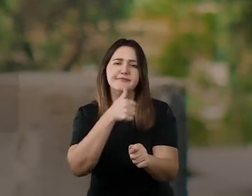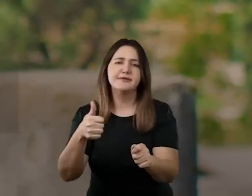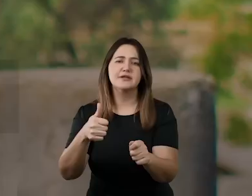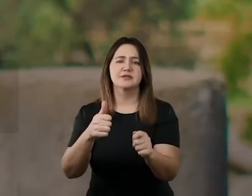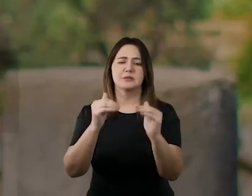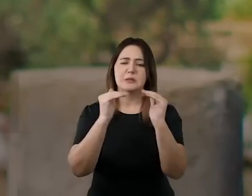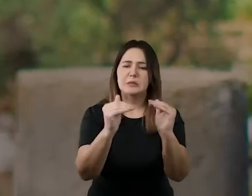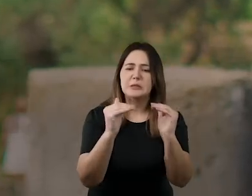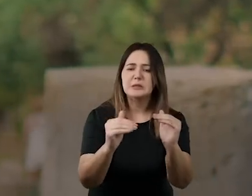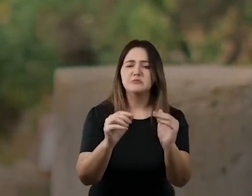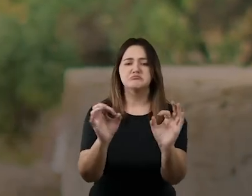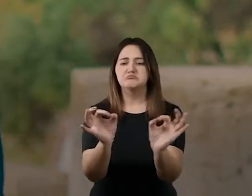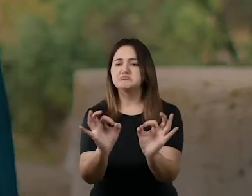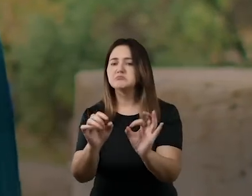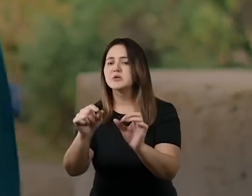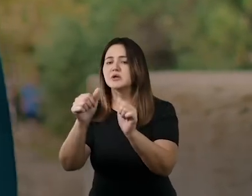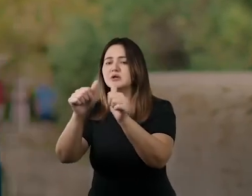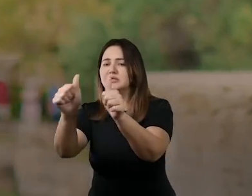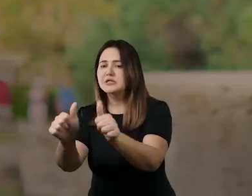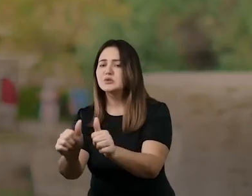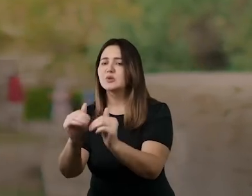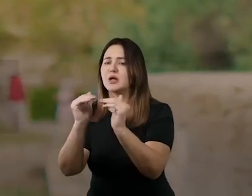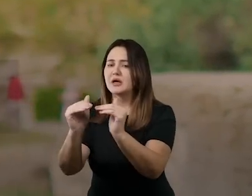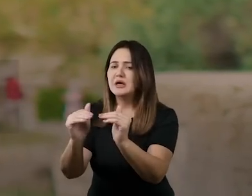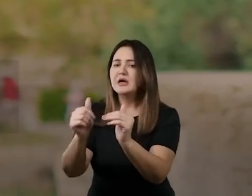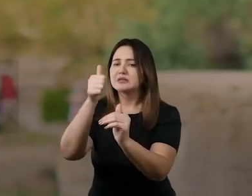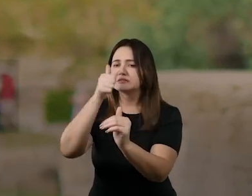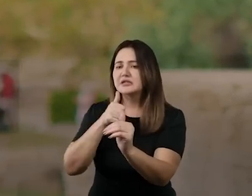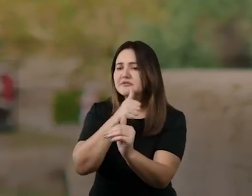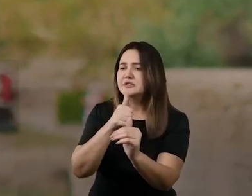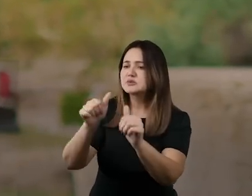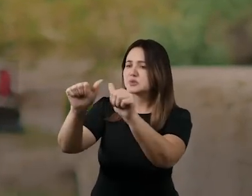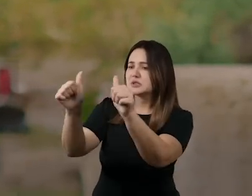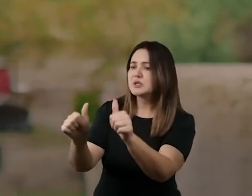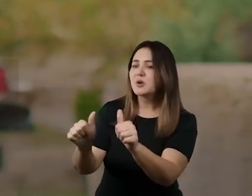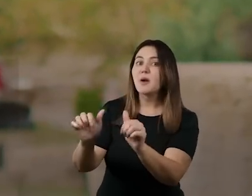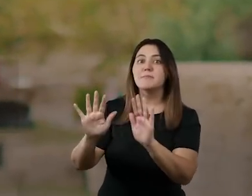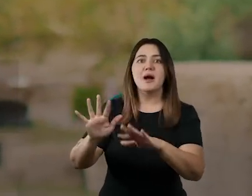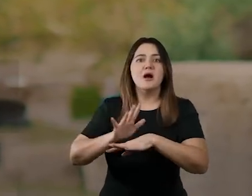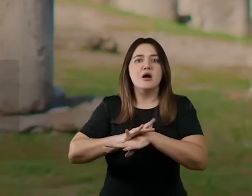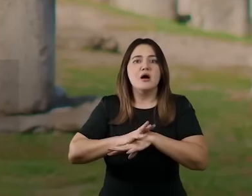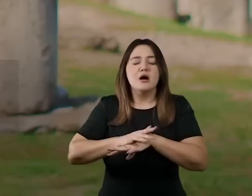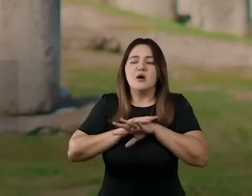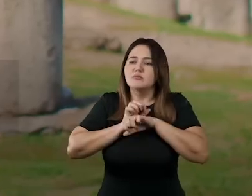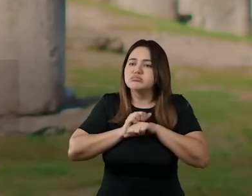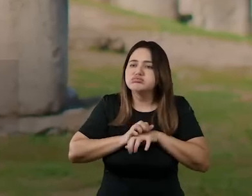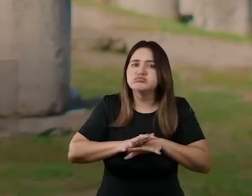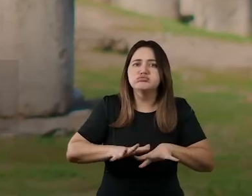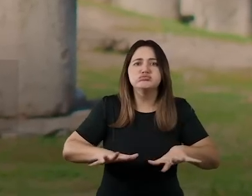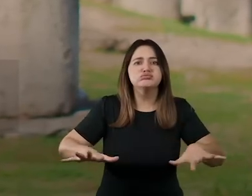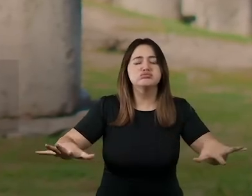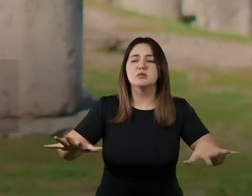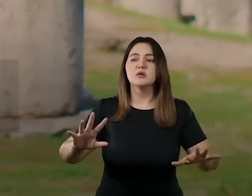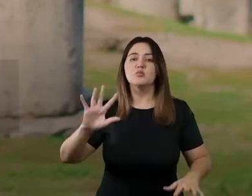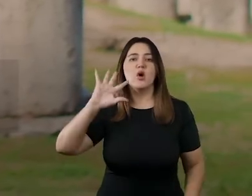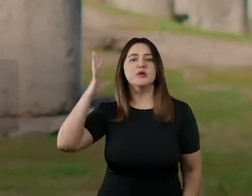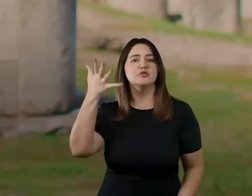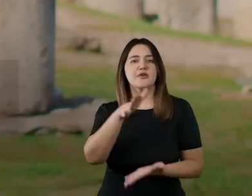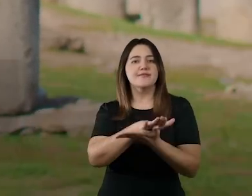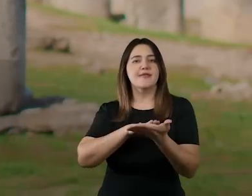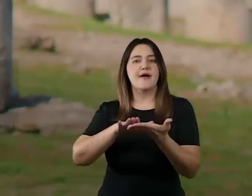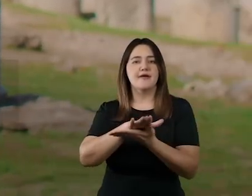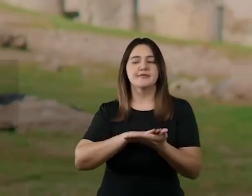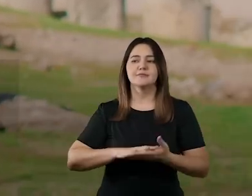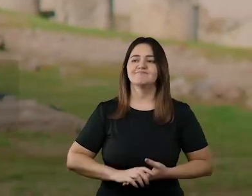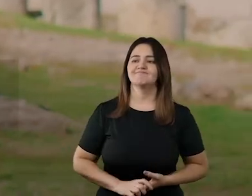alfabeto, e nenhuma divindade aplacava aquela praga que estava tomando conta de toda a cidade. Então resolveram chamar